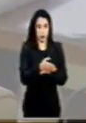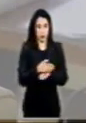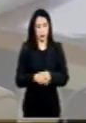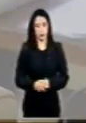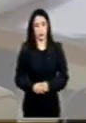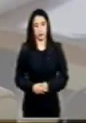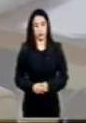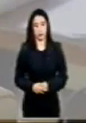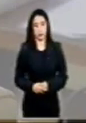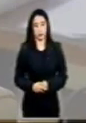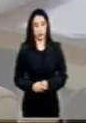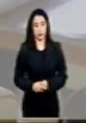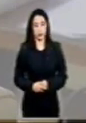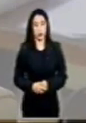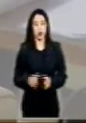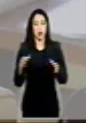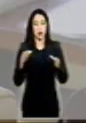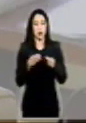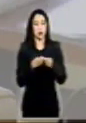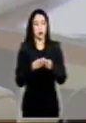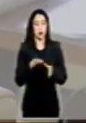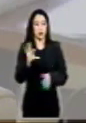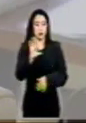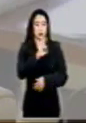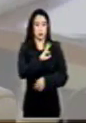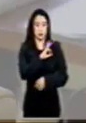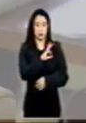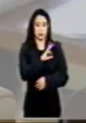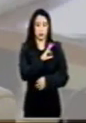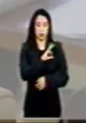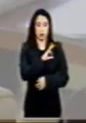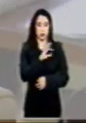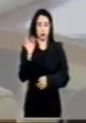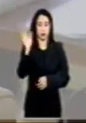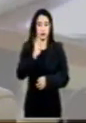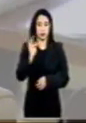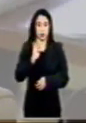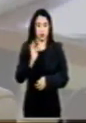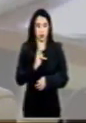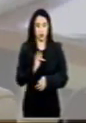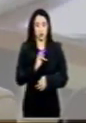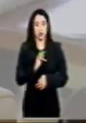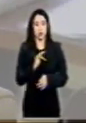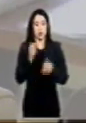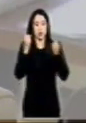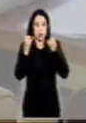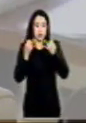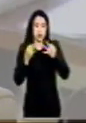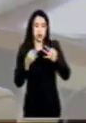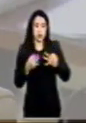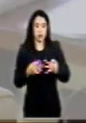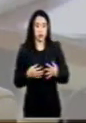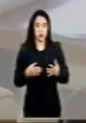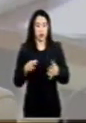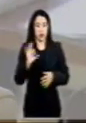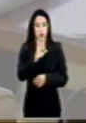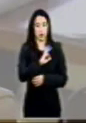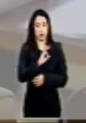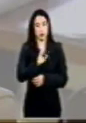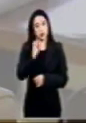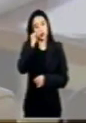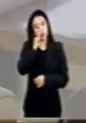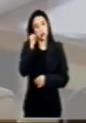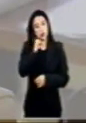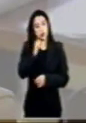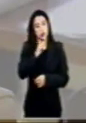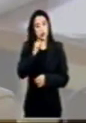O Departamento de Polícia Federal, por sua vez, explicitou que a Polícia Legislativa do Senado detém atribuições de